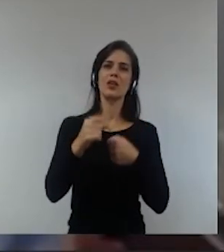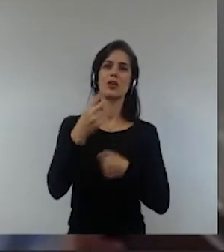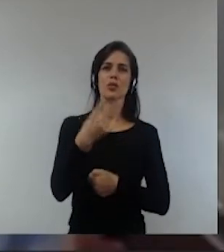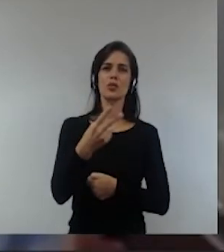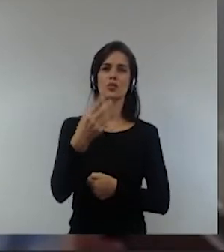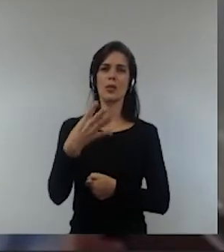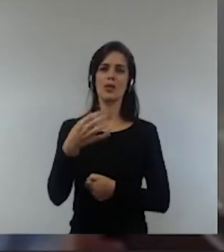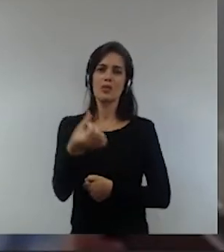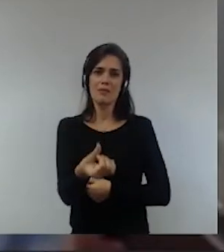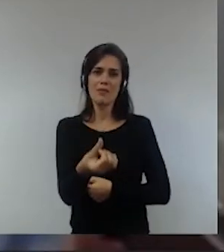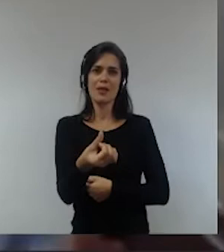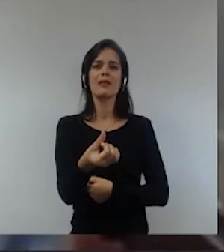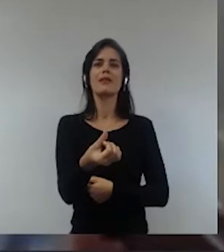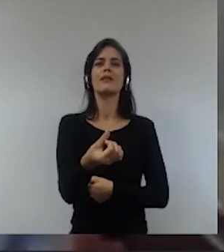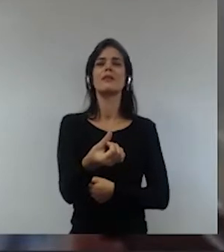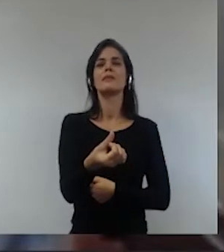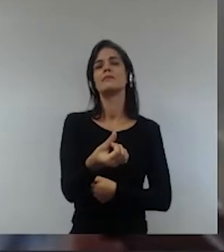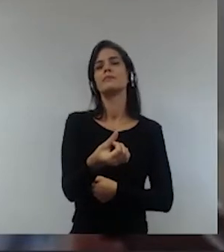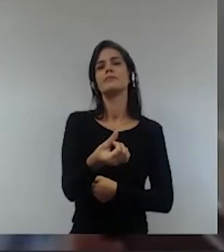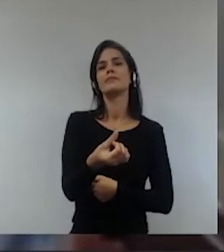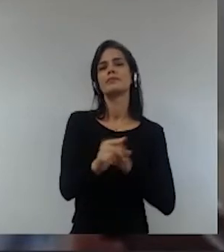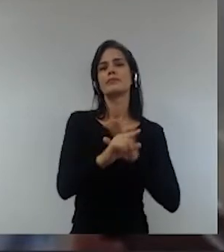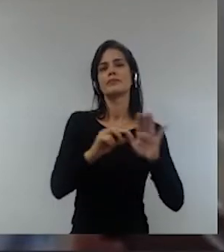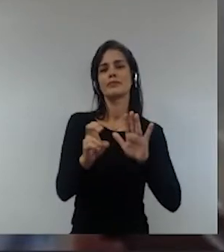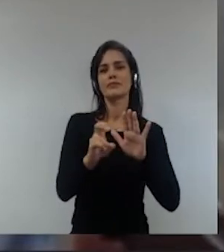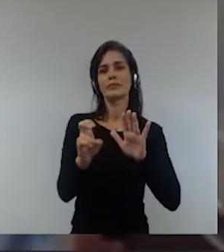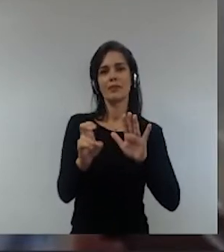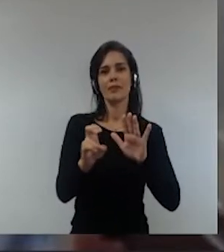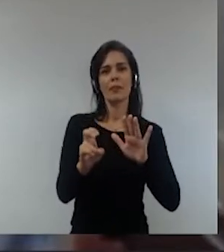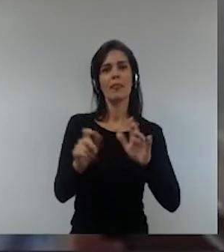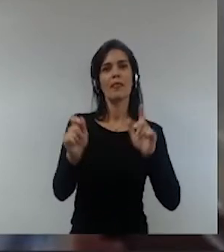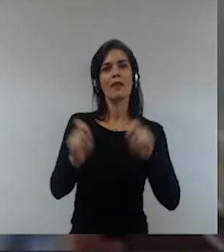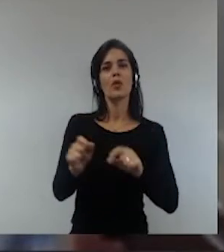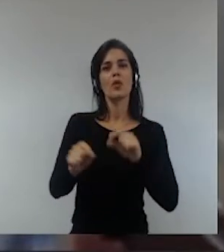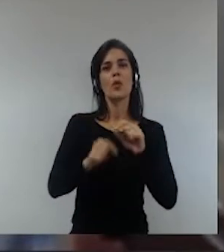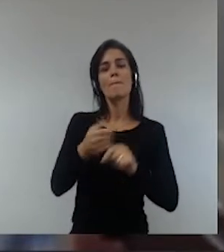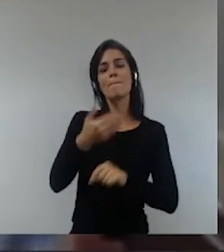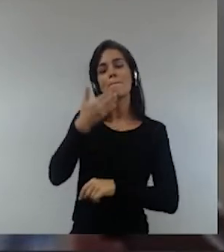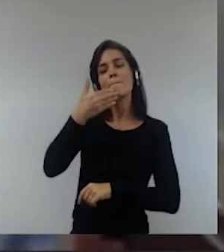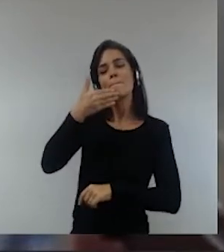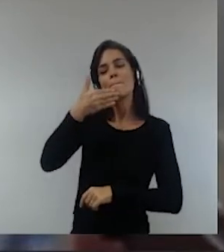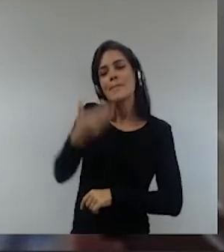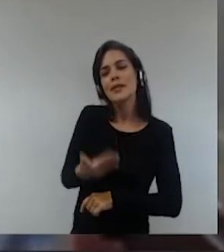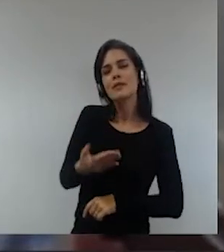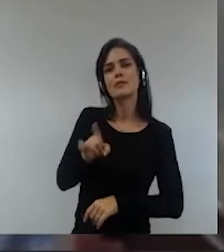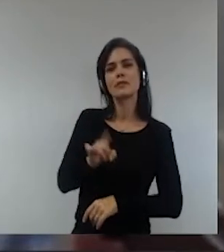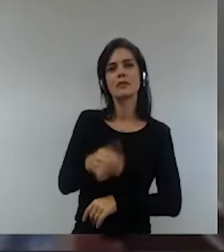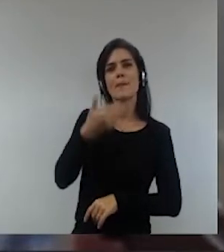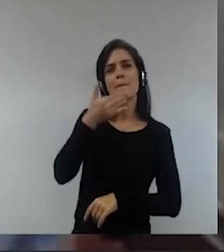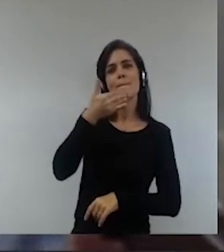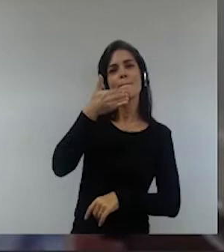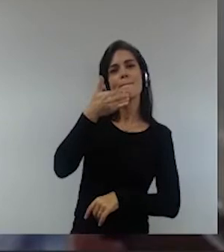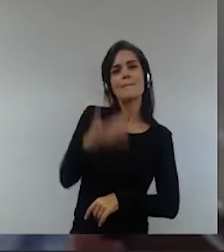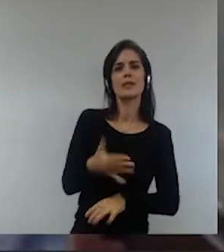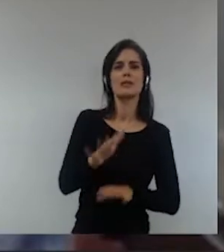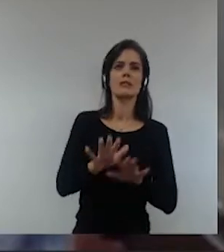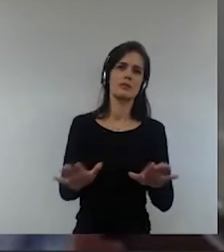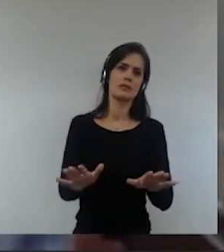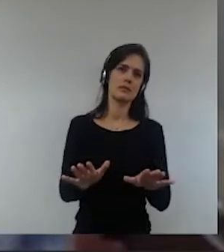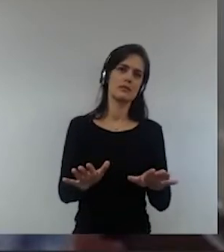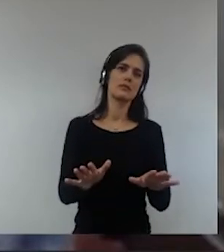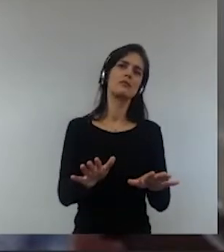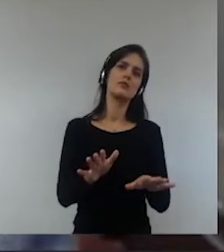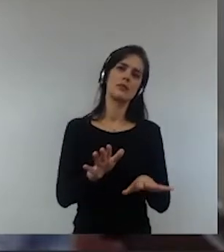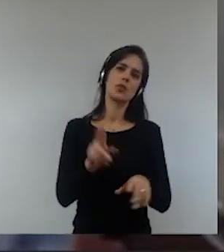246, inciso 5º, que isso deve acontecer de modo preferencial, ou seja, são preferenciais as